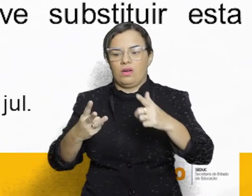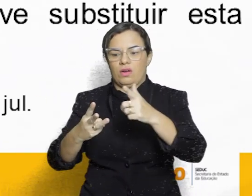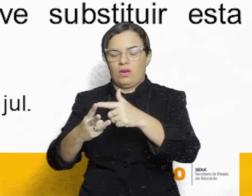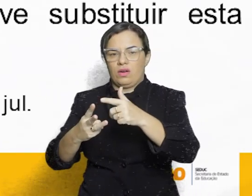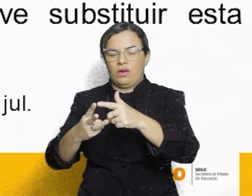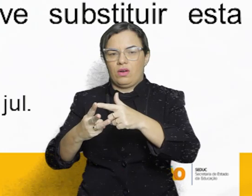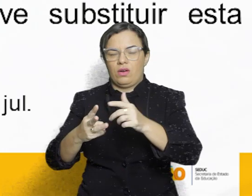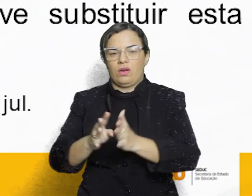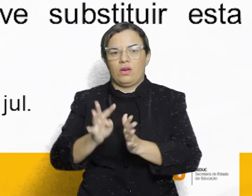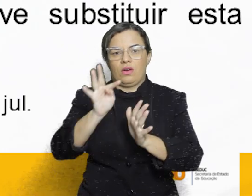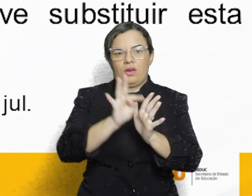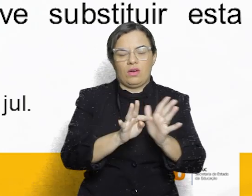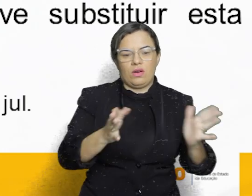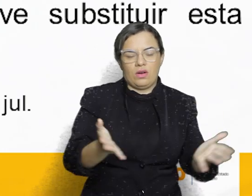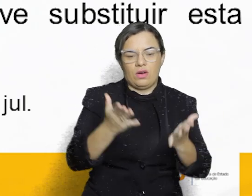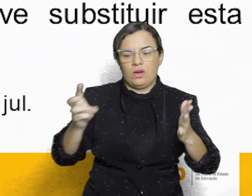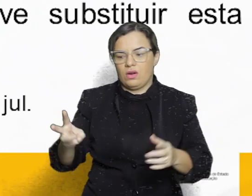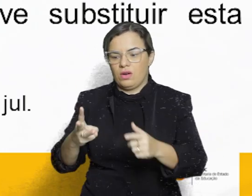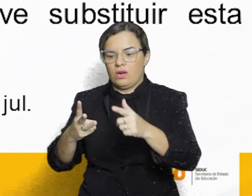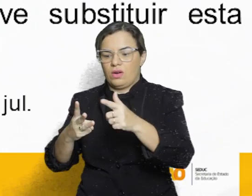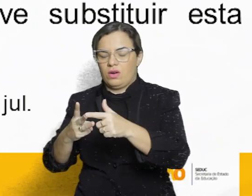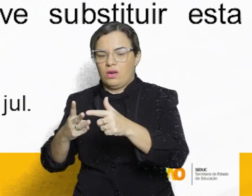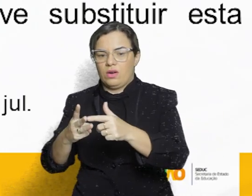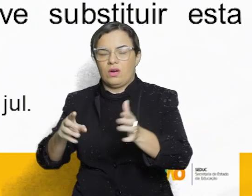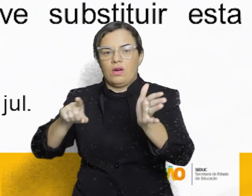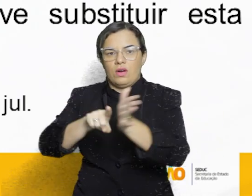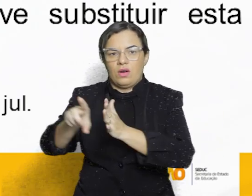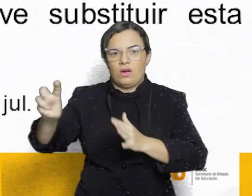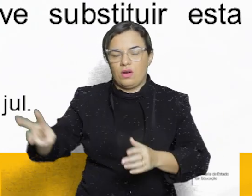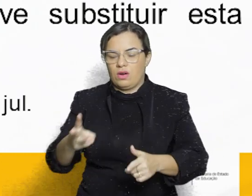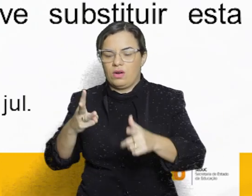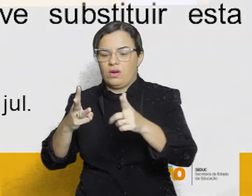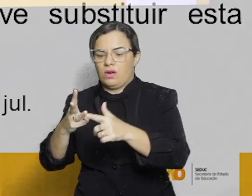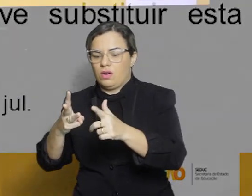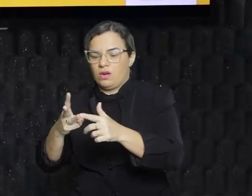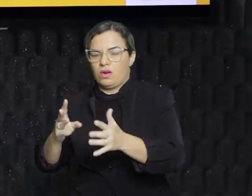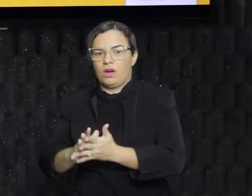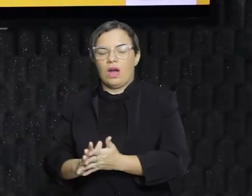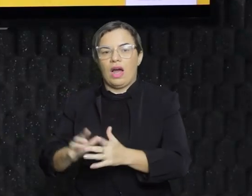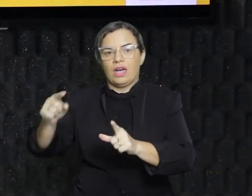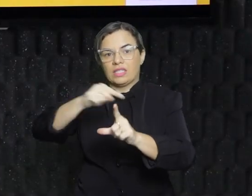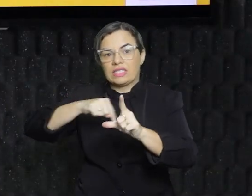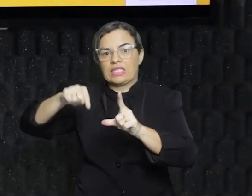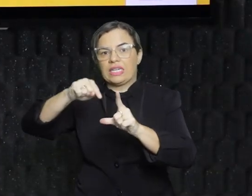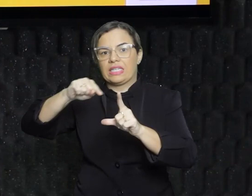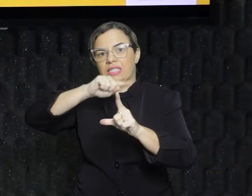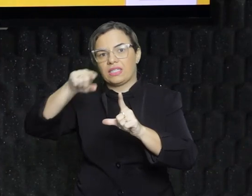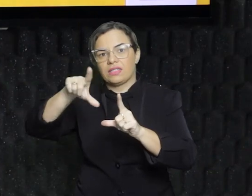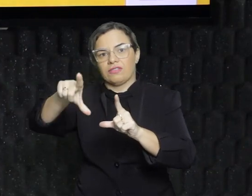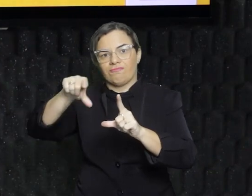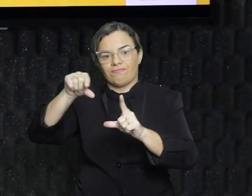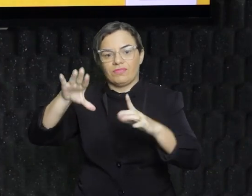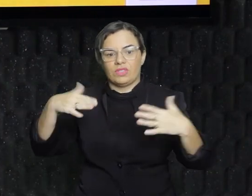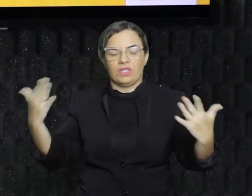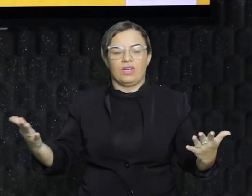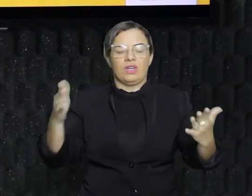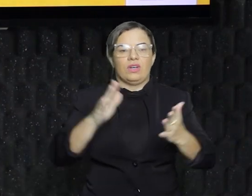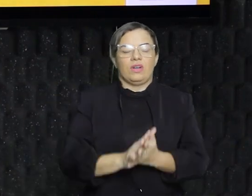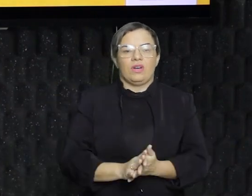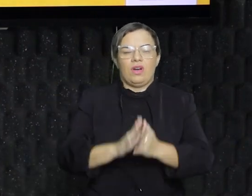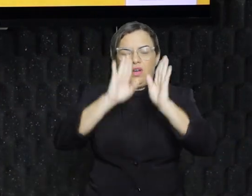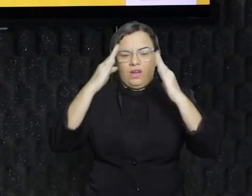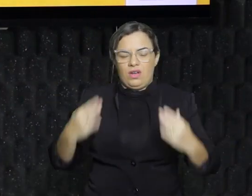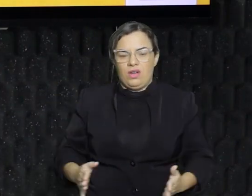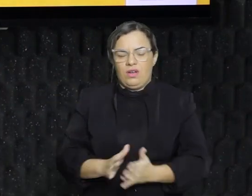texto motivador, comando e alternativas. Eu vou começar analisando o comando da questão, a